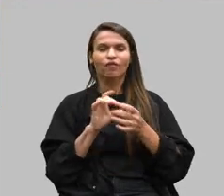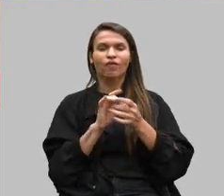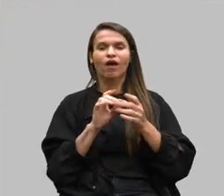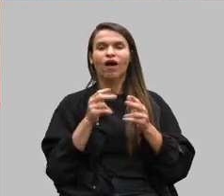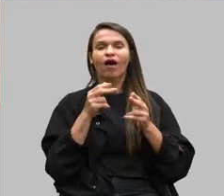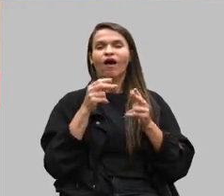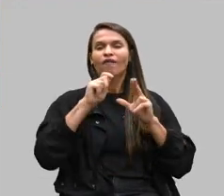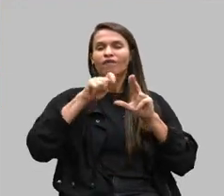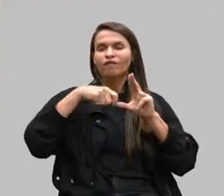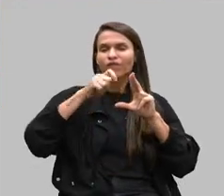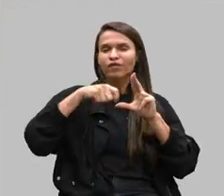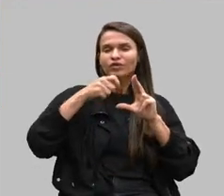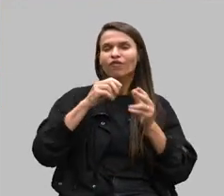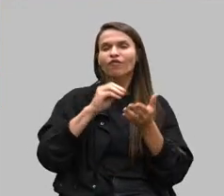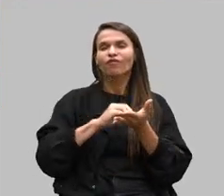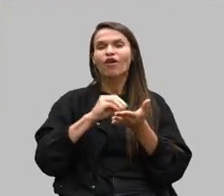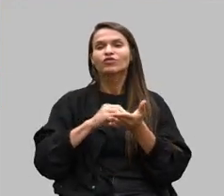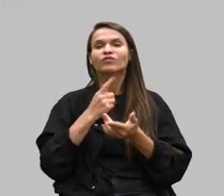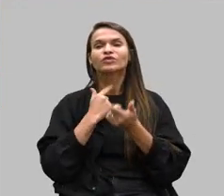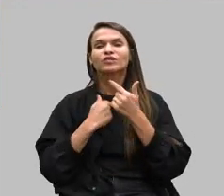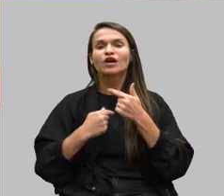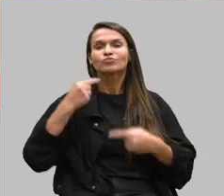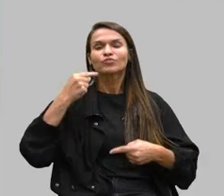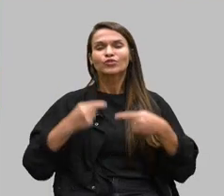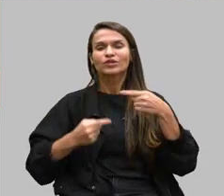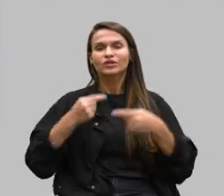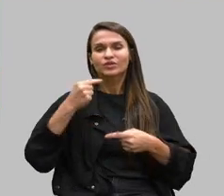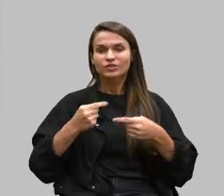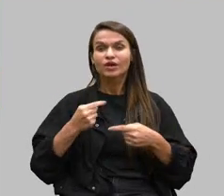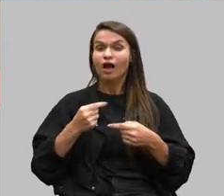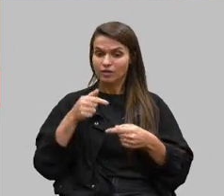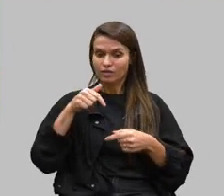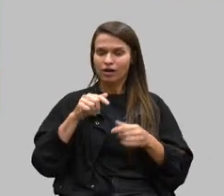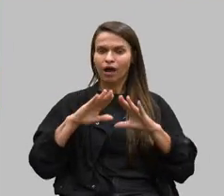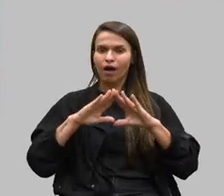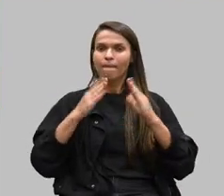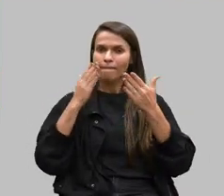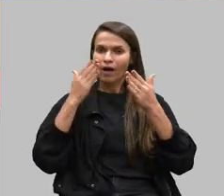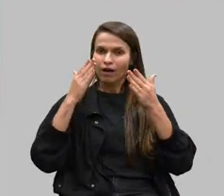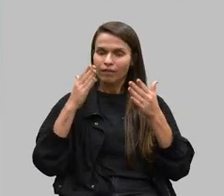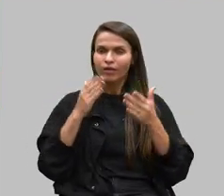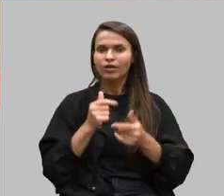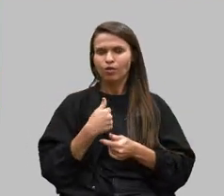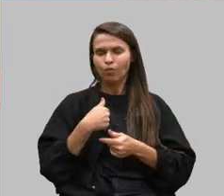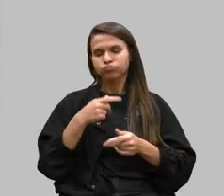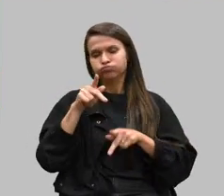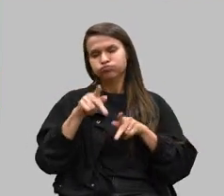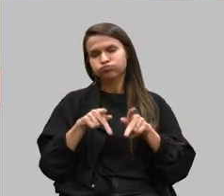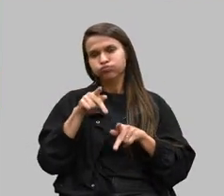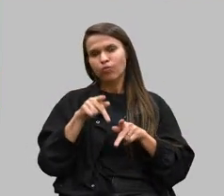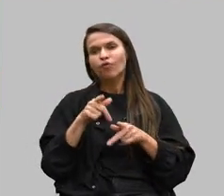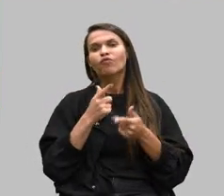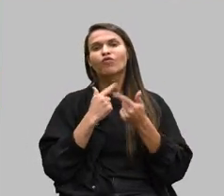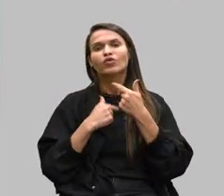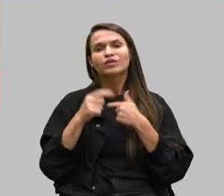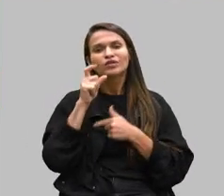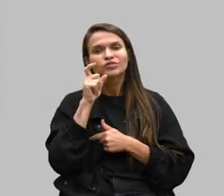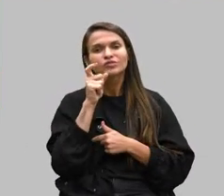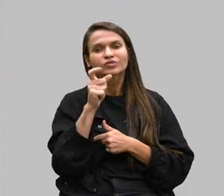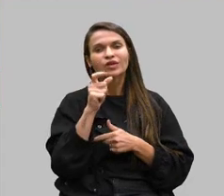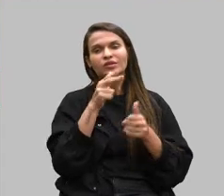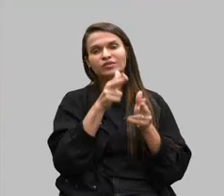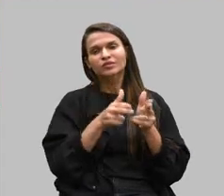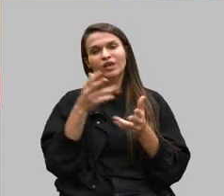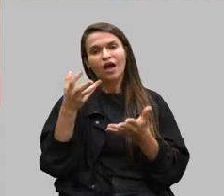política Então essa casa hoje tá de parabéns eu vim aqui trazer essa mensagem Como morador de cidade de Sarzedo que anseia por esse esse trem ser